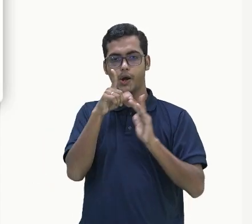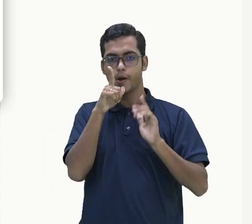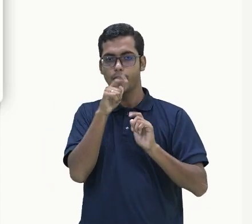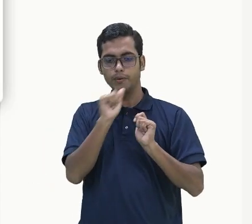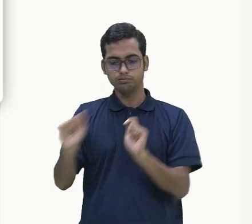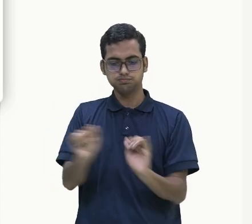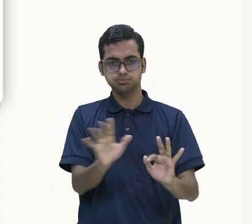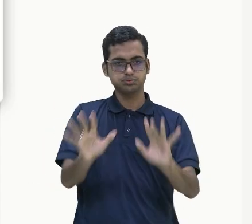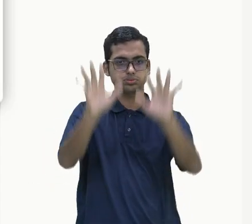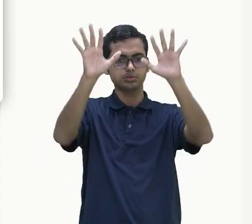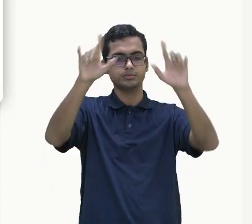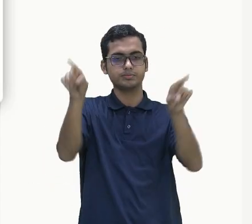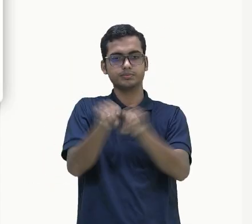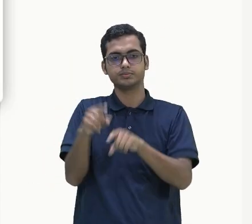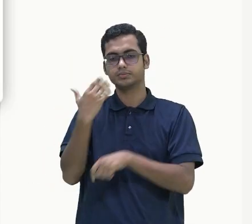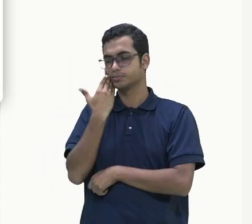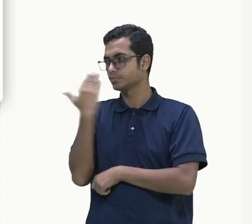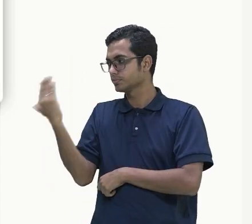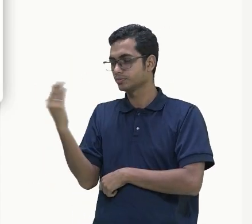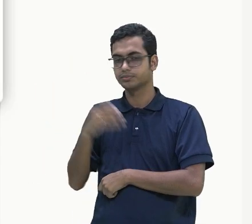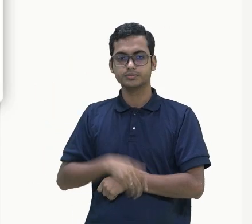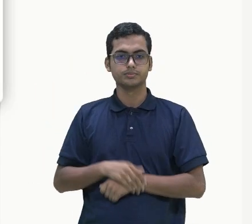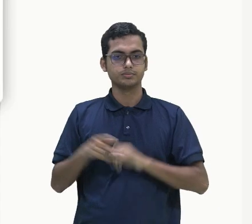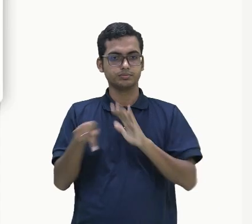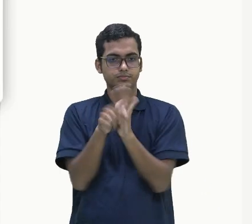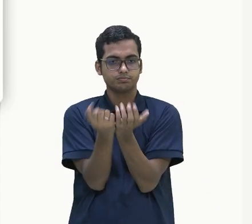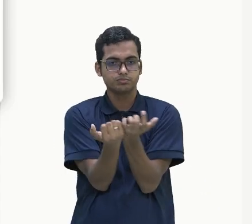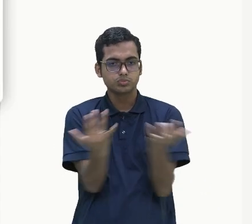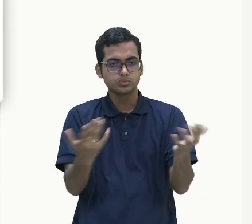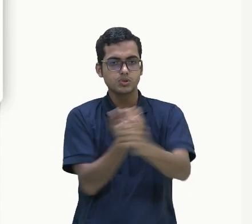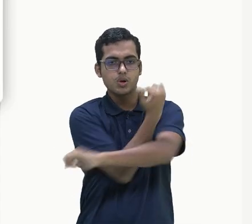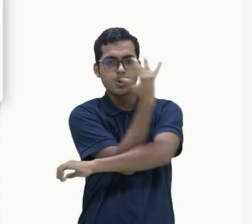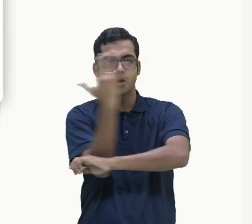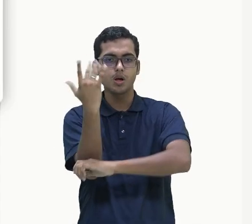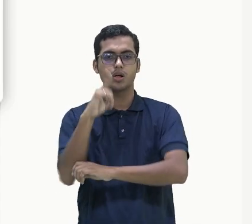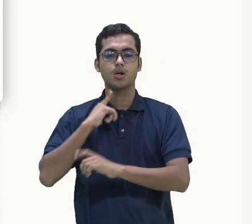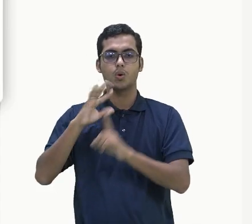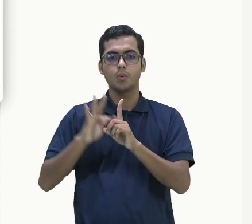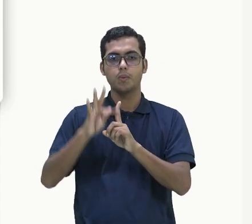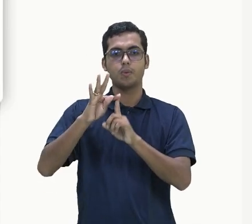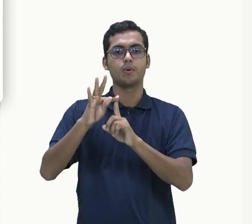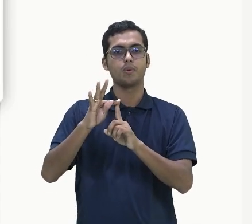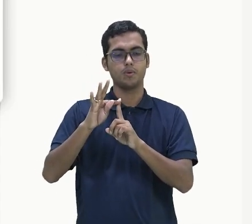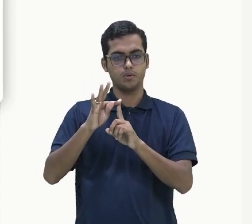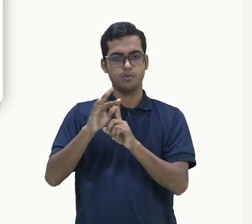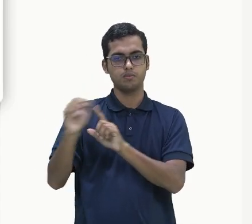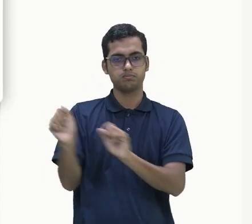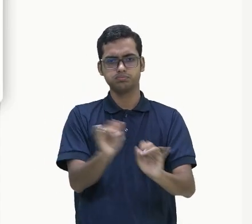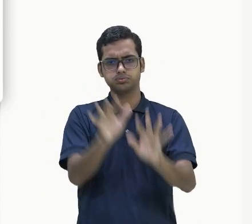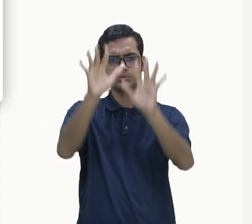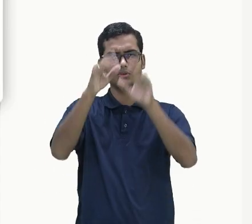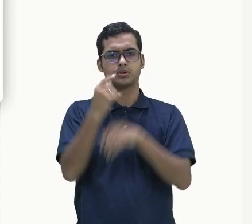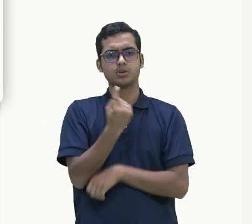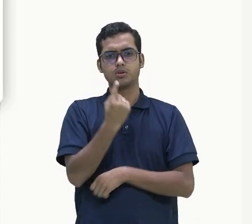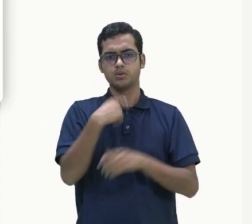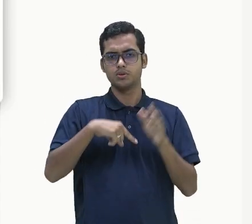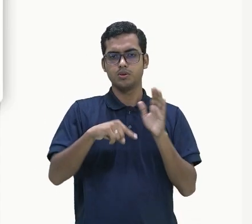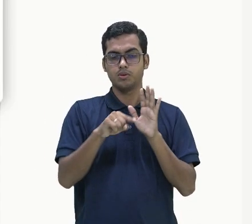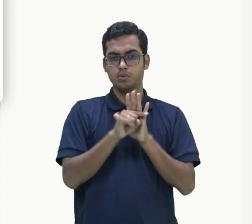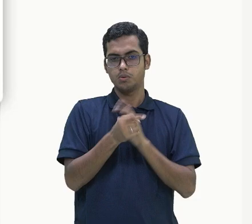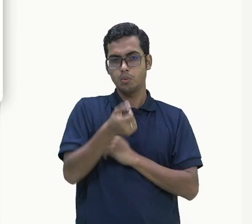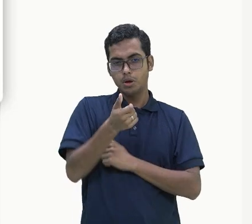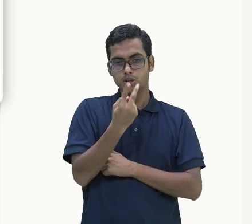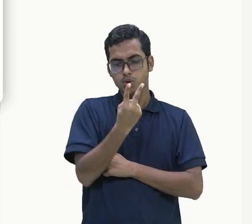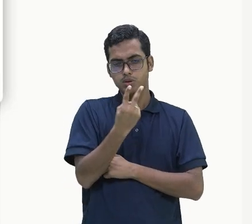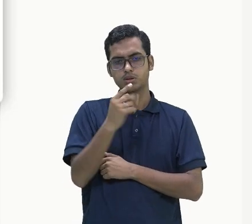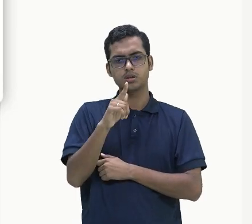Já há um aumento da temperatura em quase 2 graus e uma diminuição da evapotranspiração